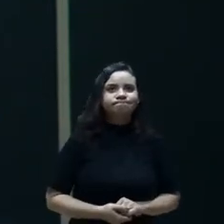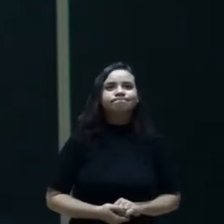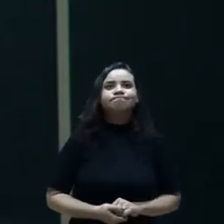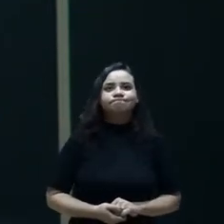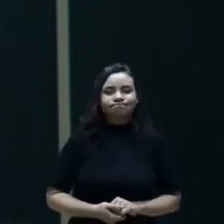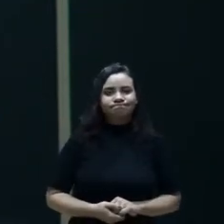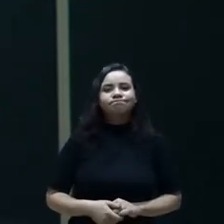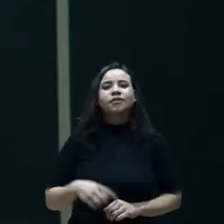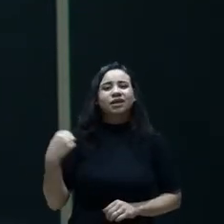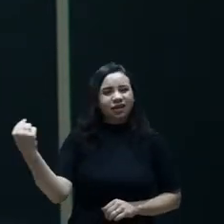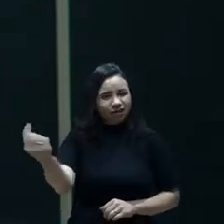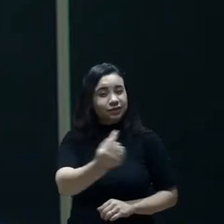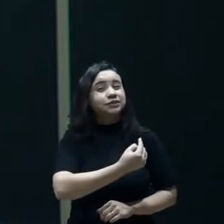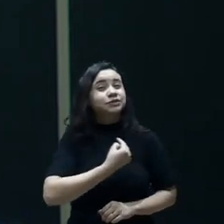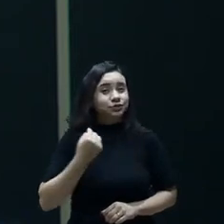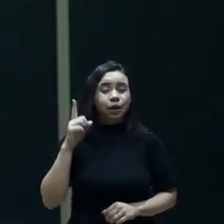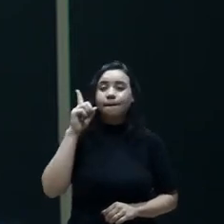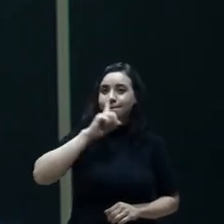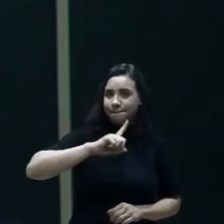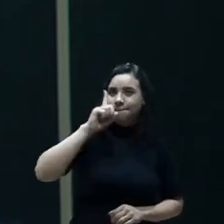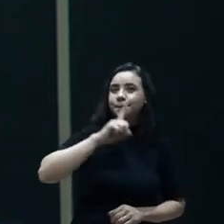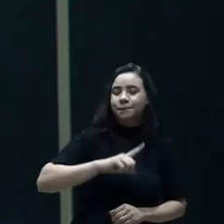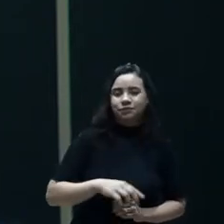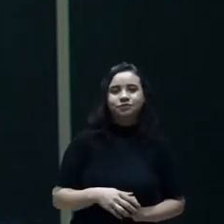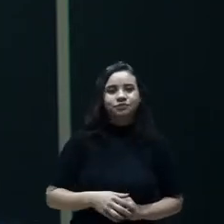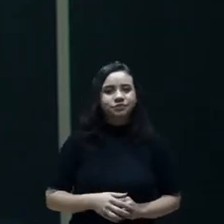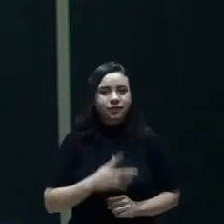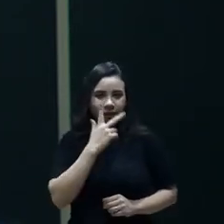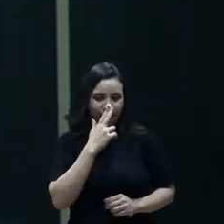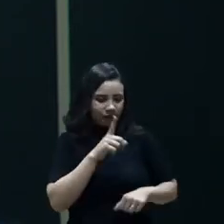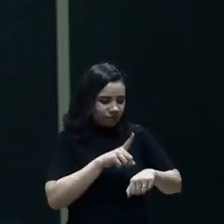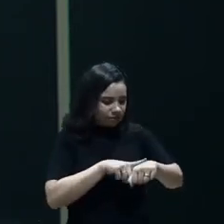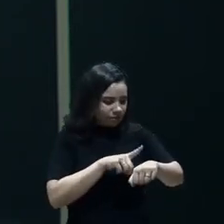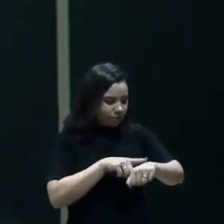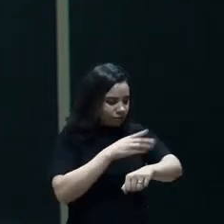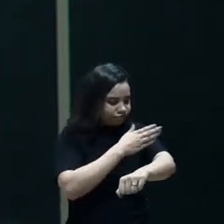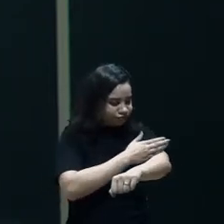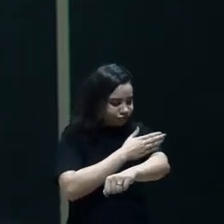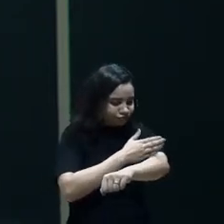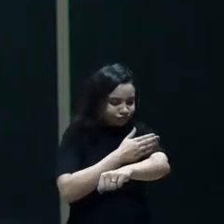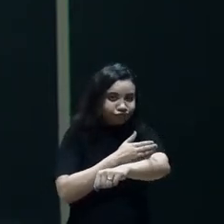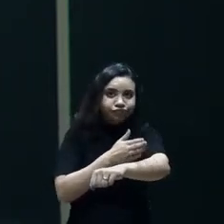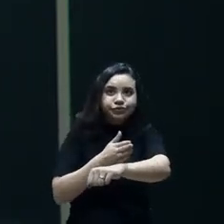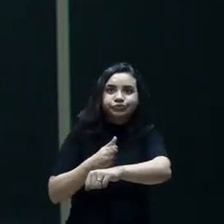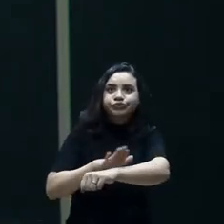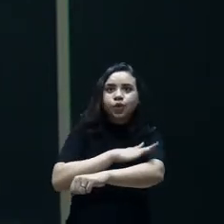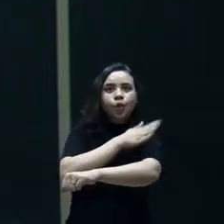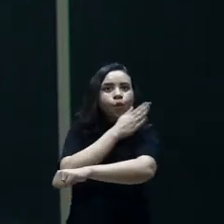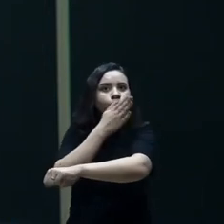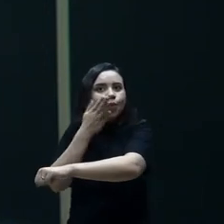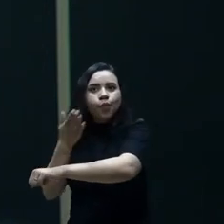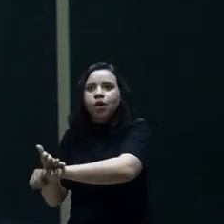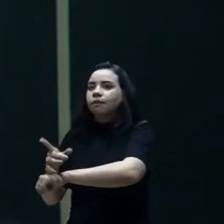Nós somos assim. Os prazeres esgotam o nosso tempo, por isso que não temos tempo para nada. Nem 1% nós